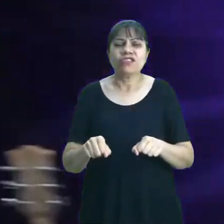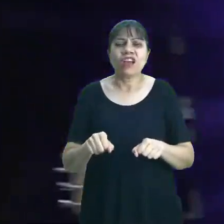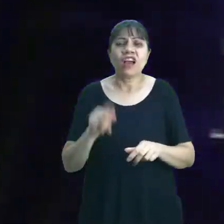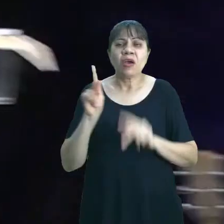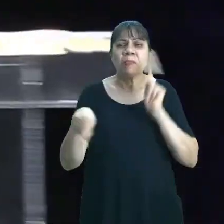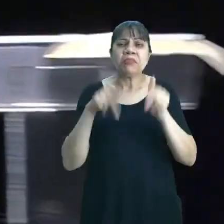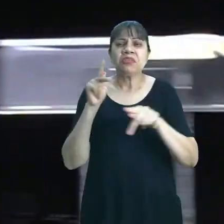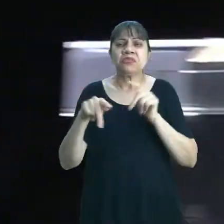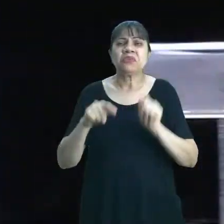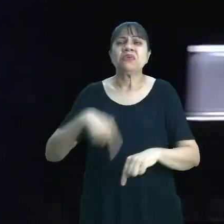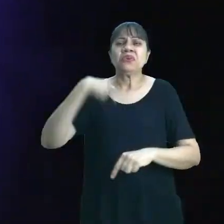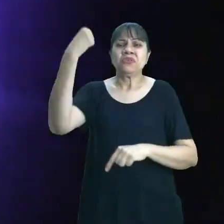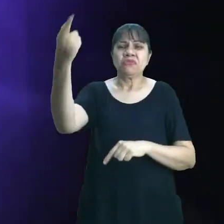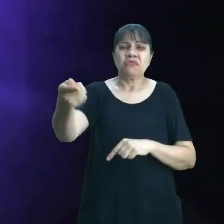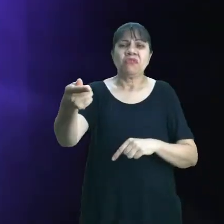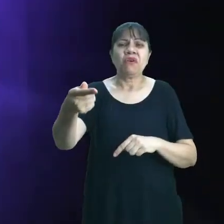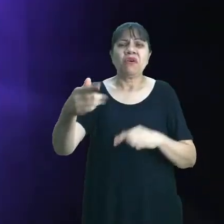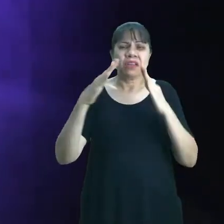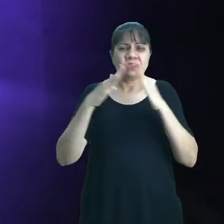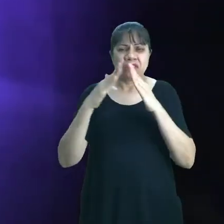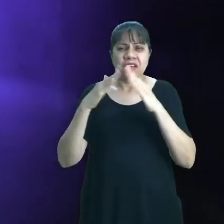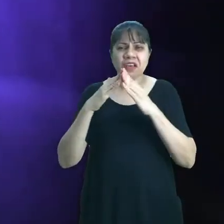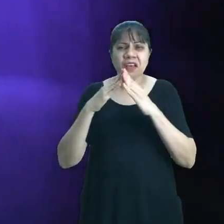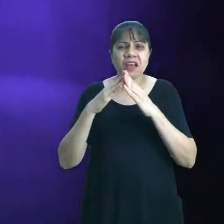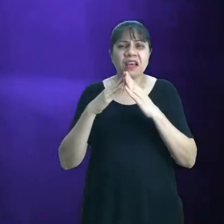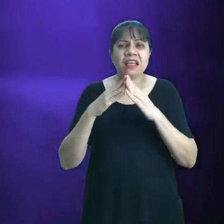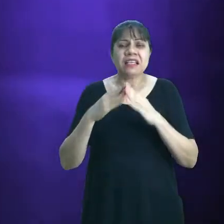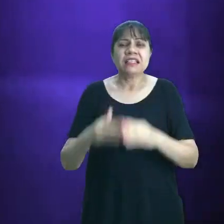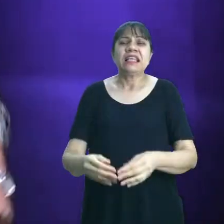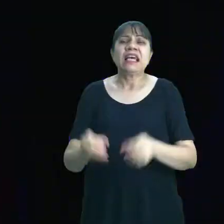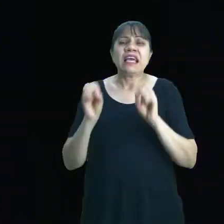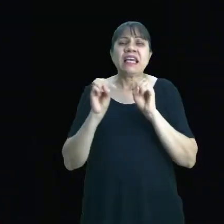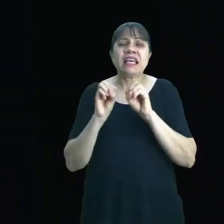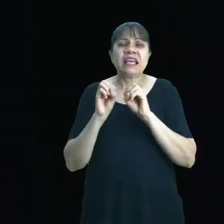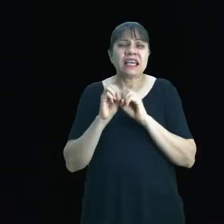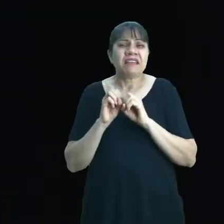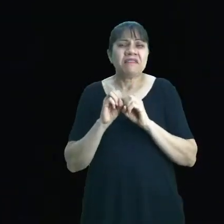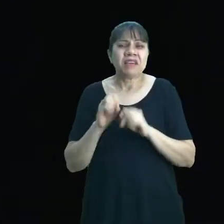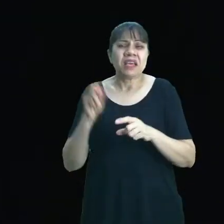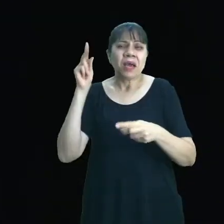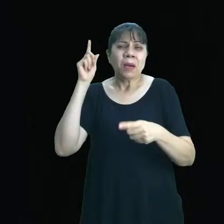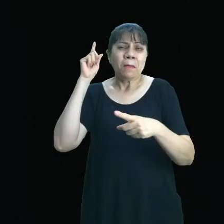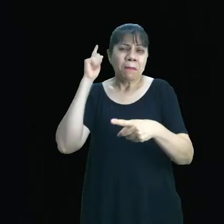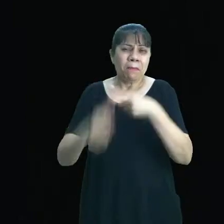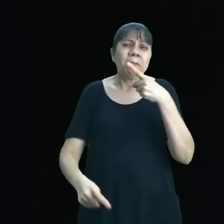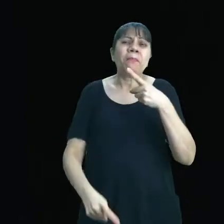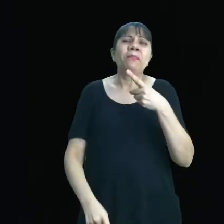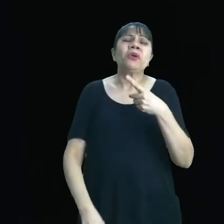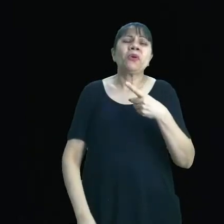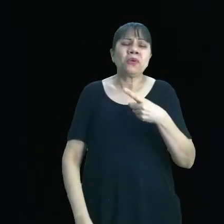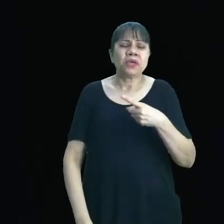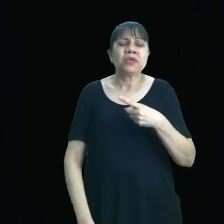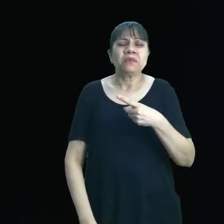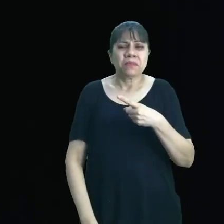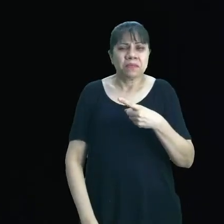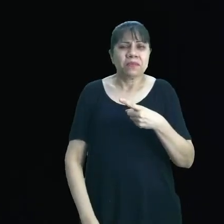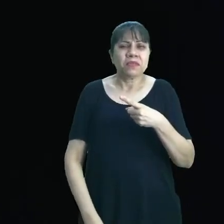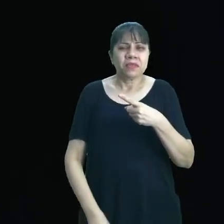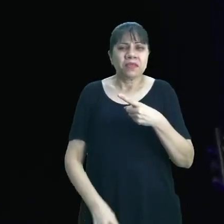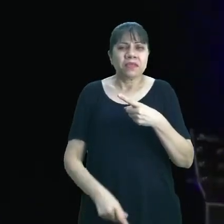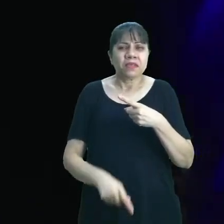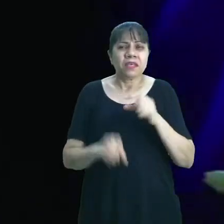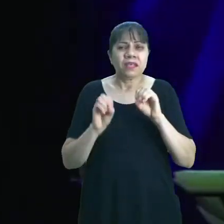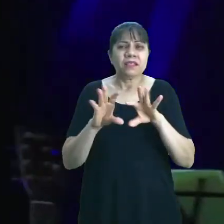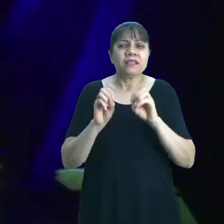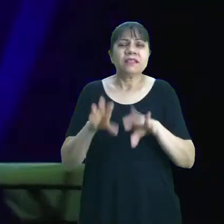planos malignos, venham nos privar de colocar o que achamos certo e tirar o